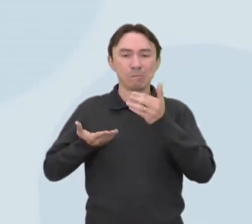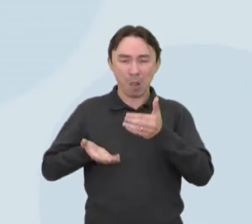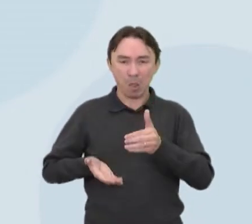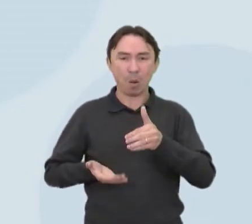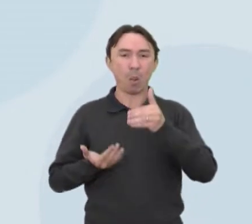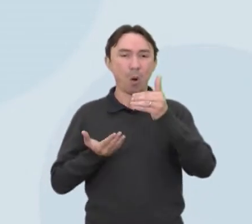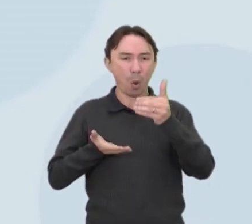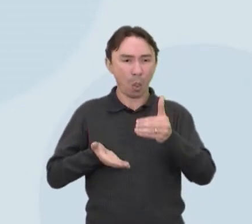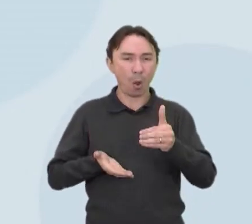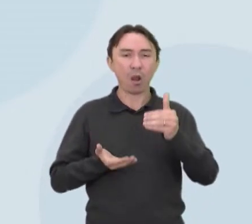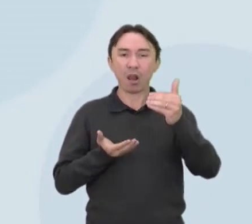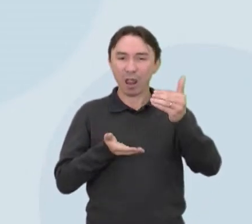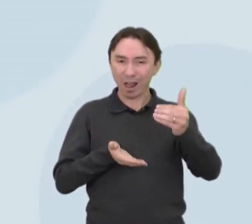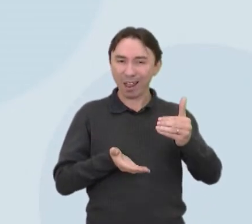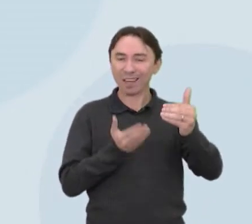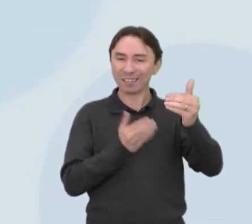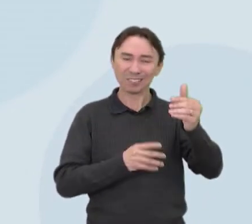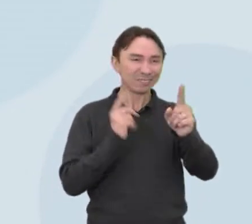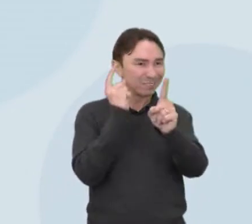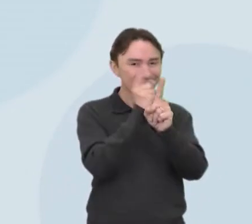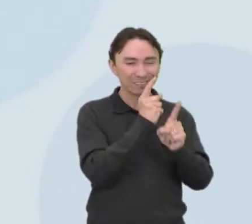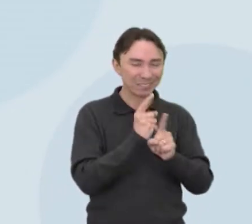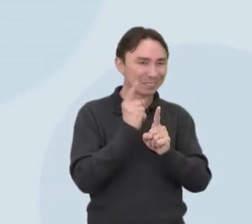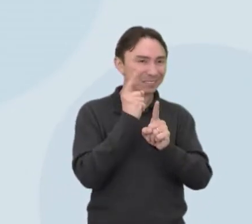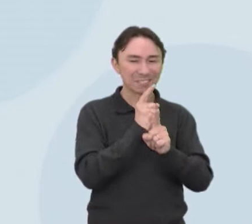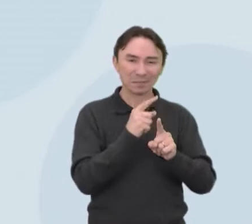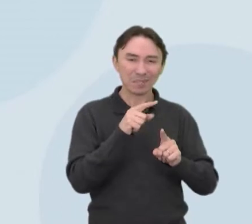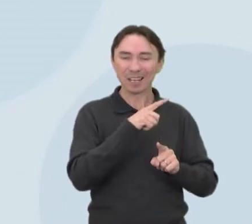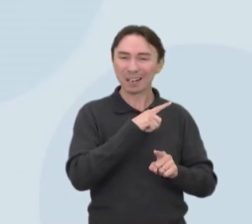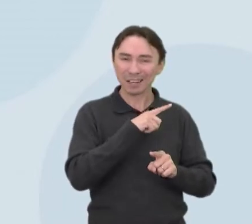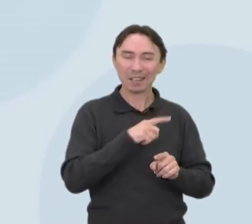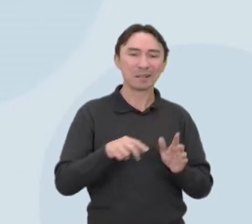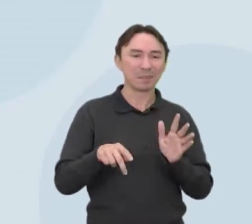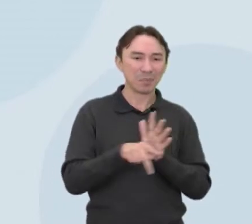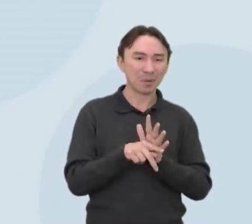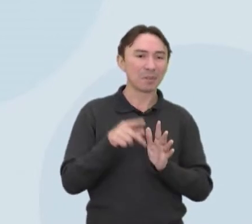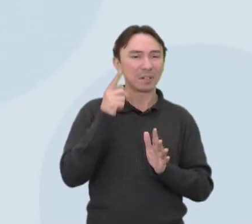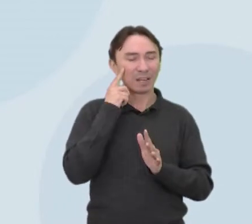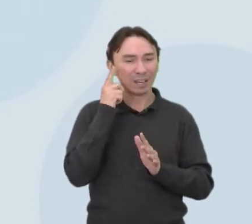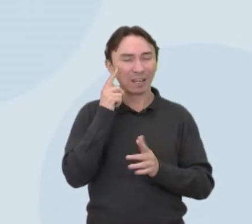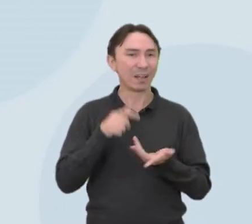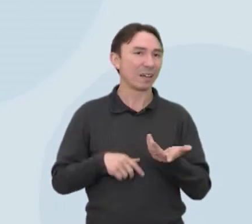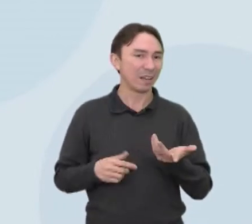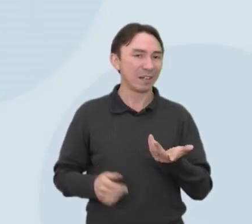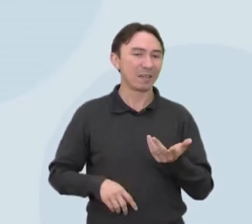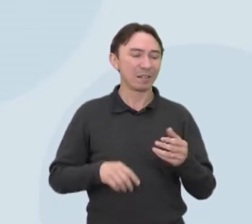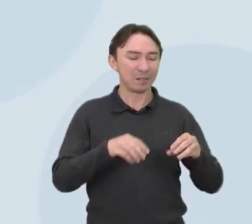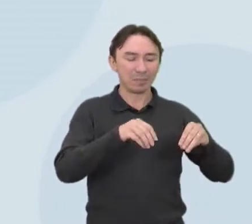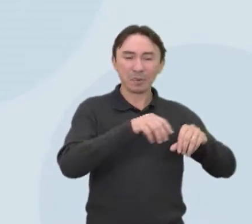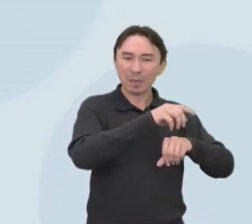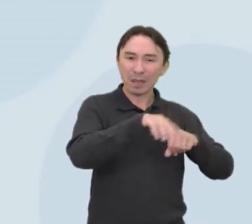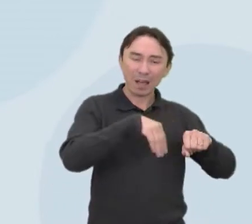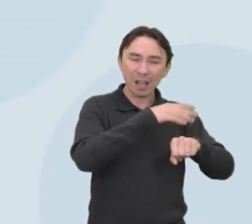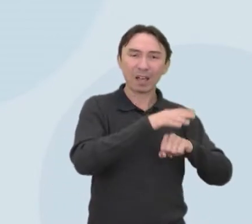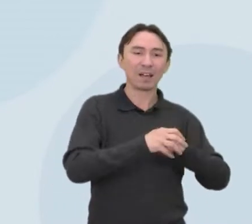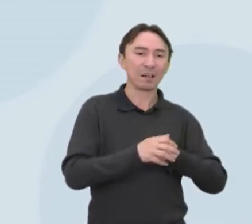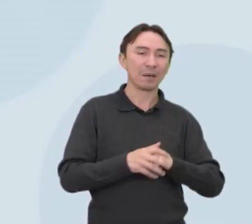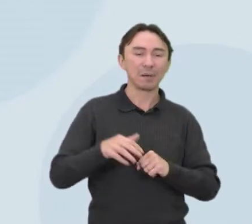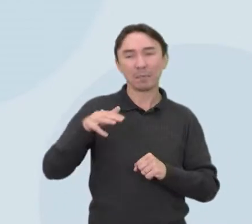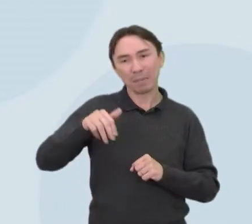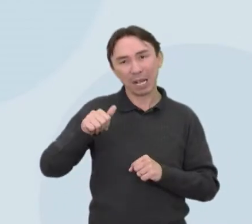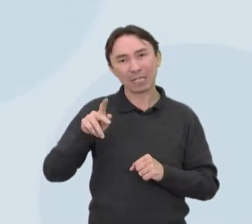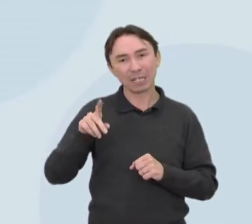né, no litoral africano, como no caso a Ilha da Madeira, os Açores, né, o Cabo Verde.